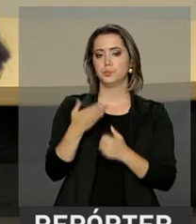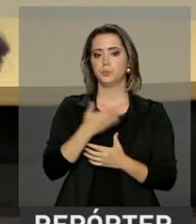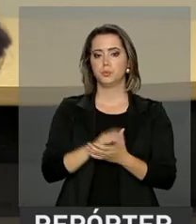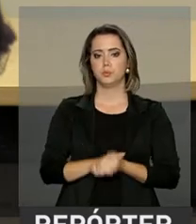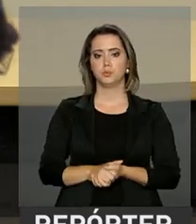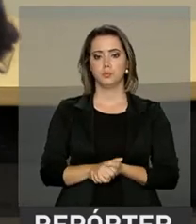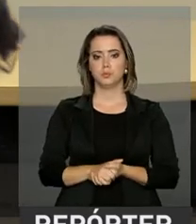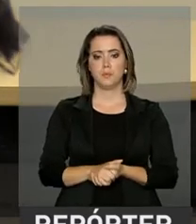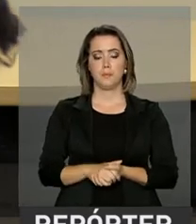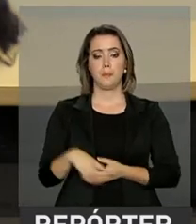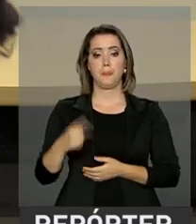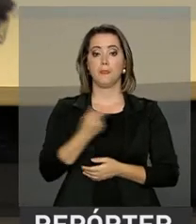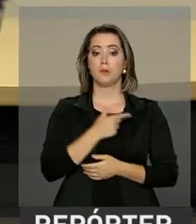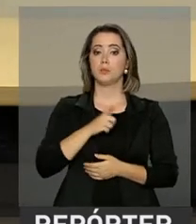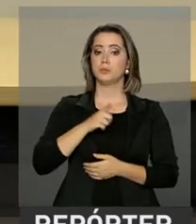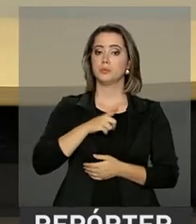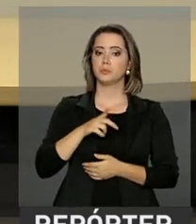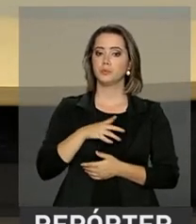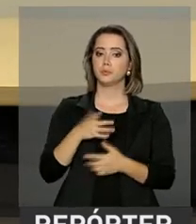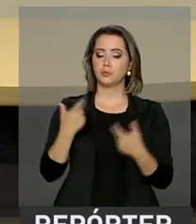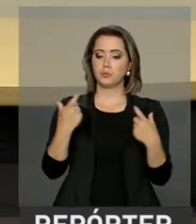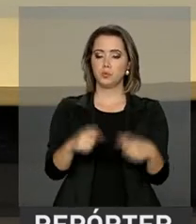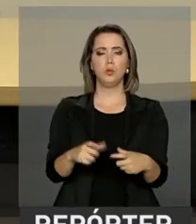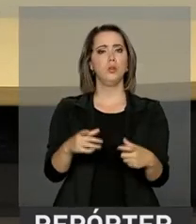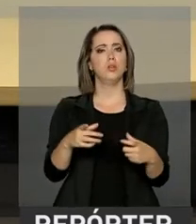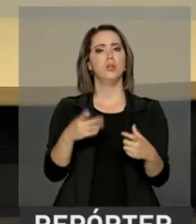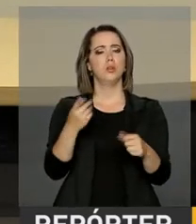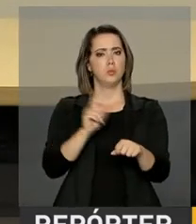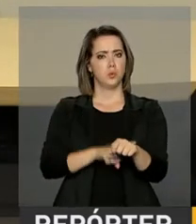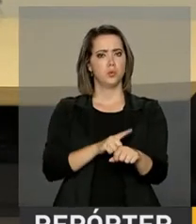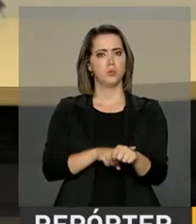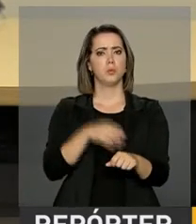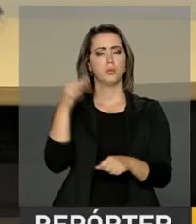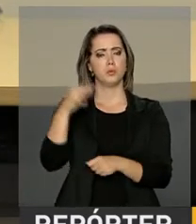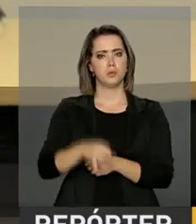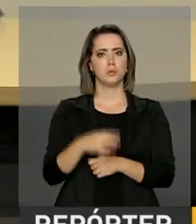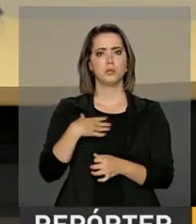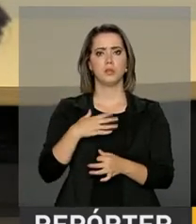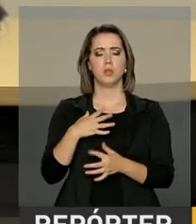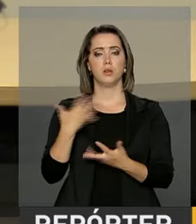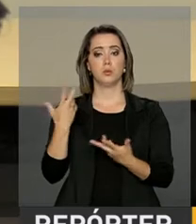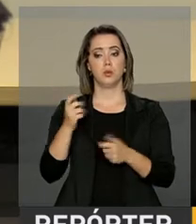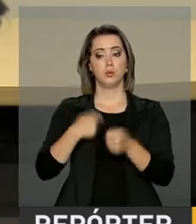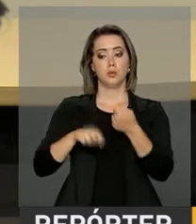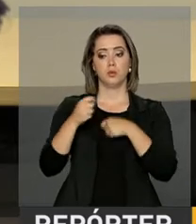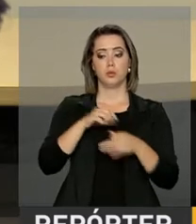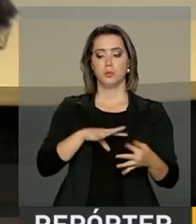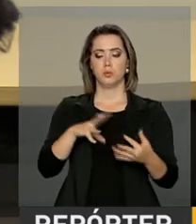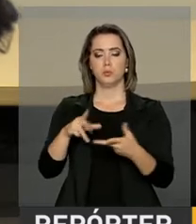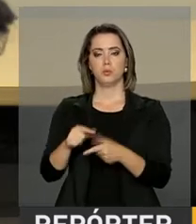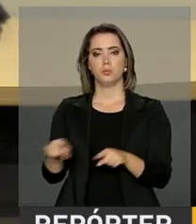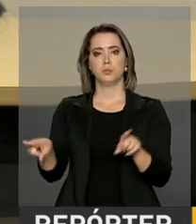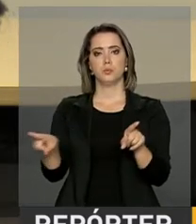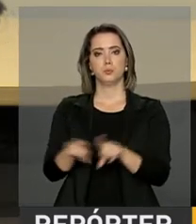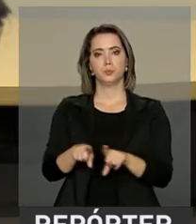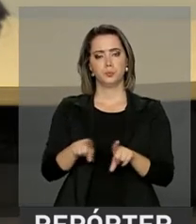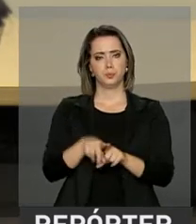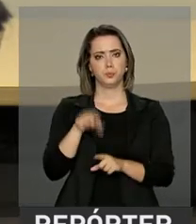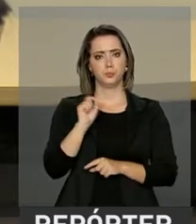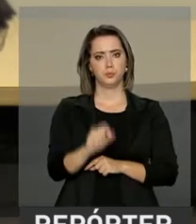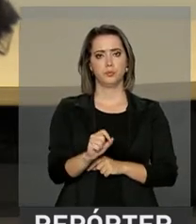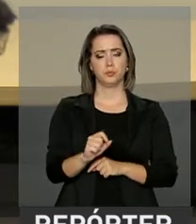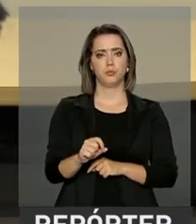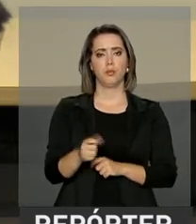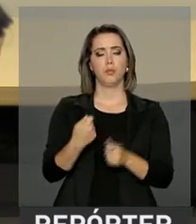2016. Temos um ambiente bastante positivo, não só sobre a economia global, como sobre